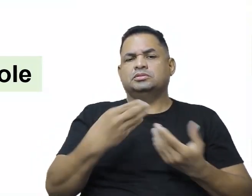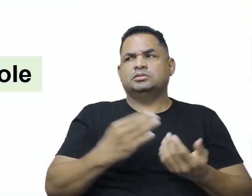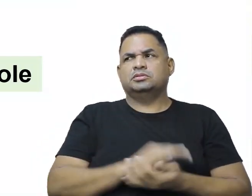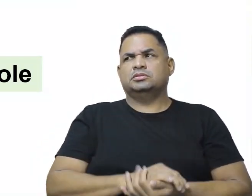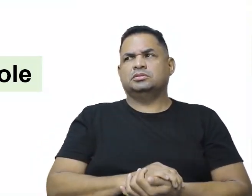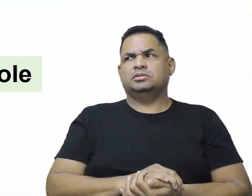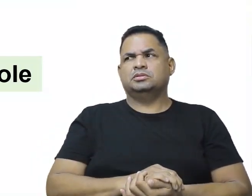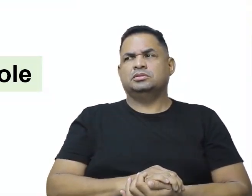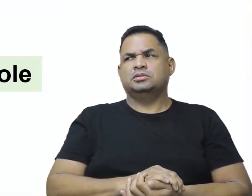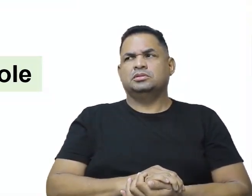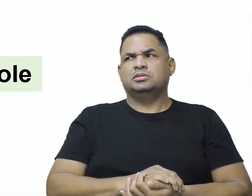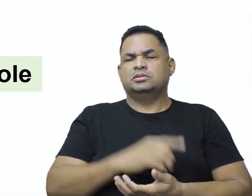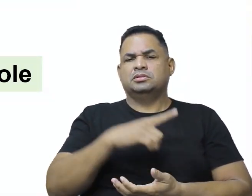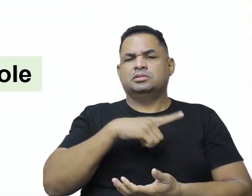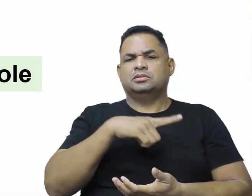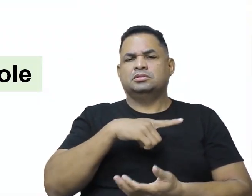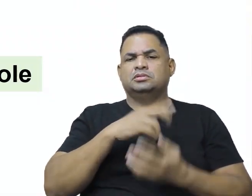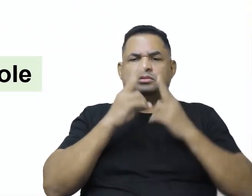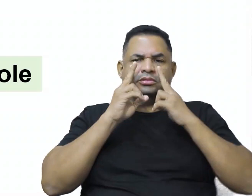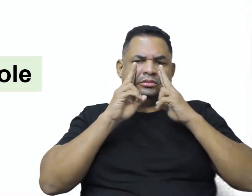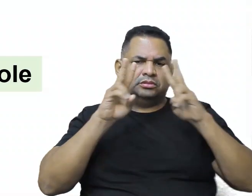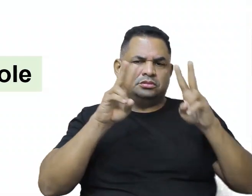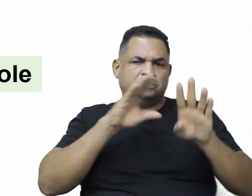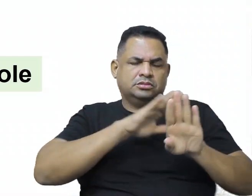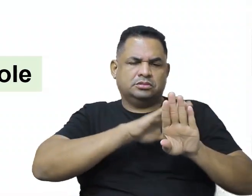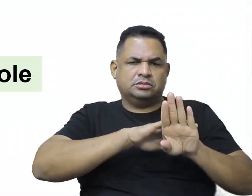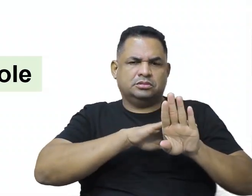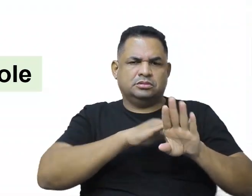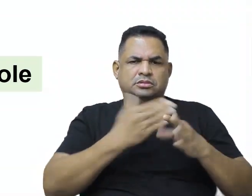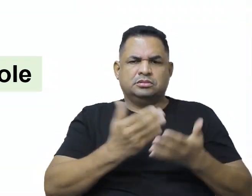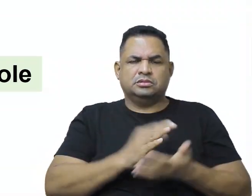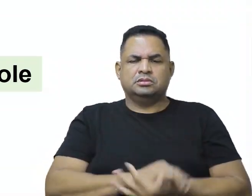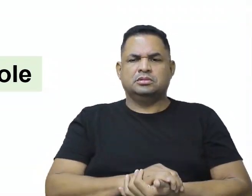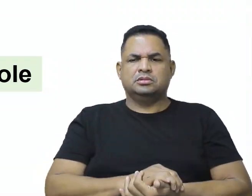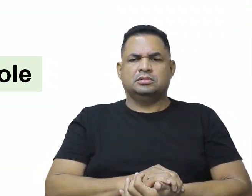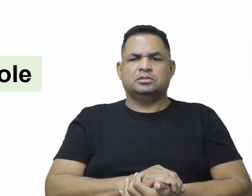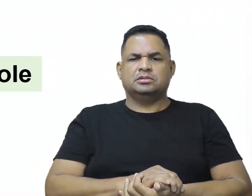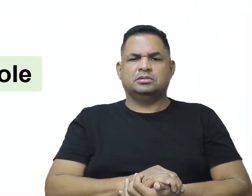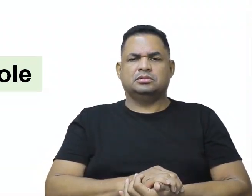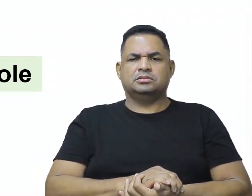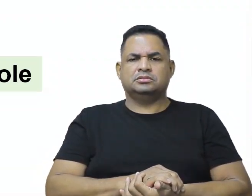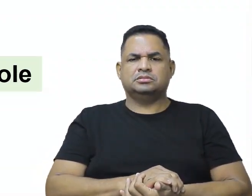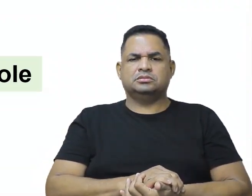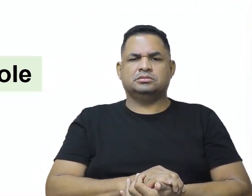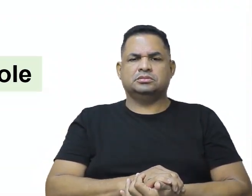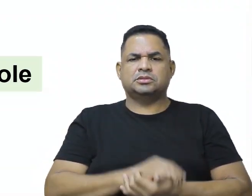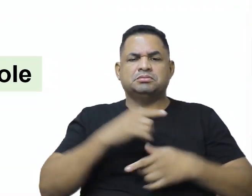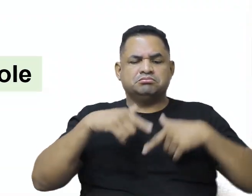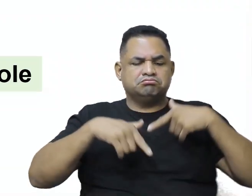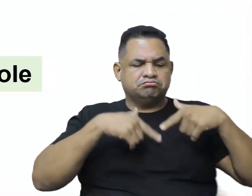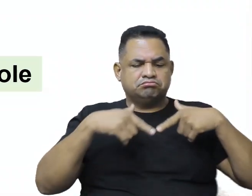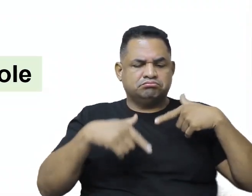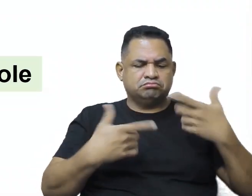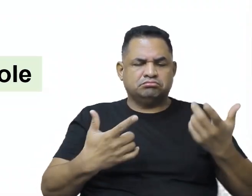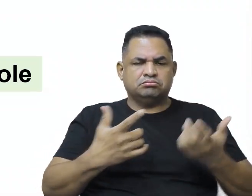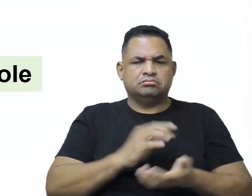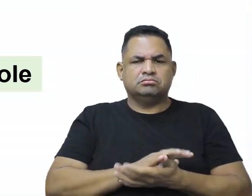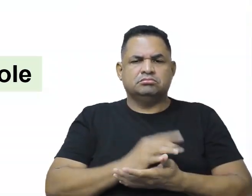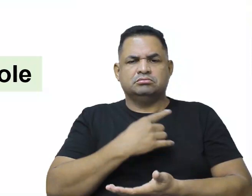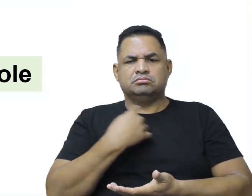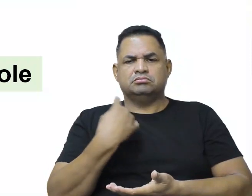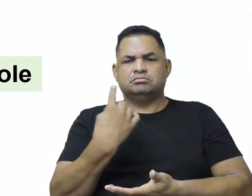é tem essas visões ideológicas se que a gente acaba reproduzir indo isso